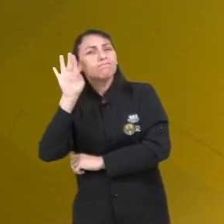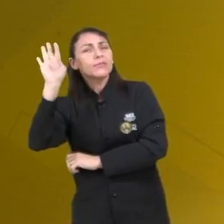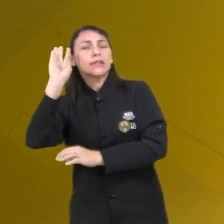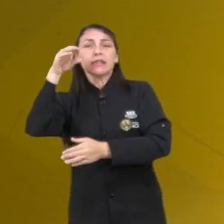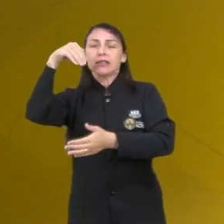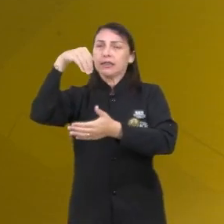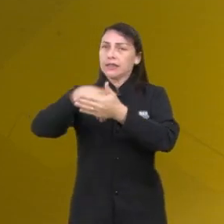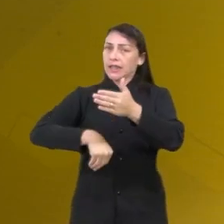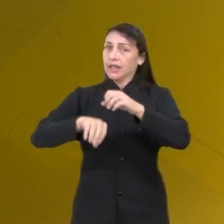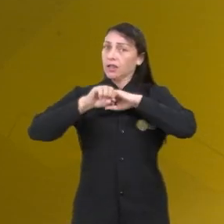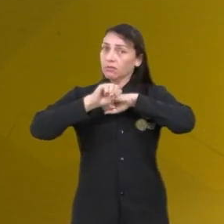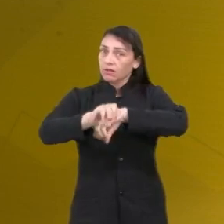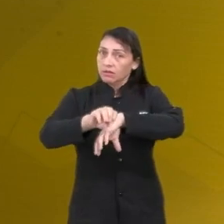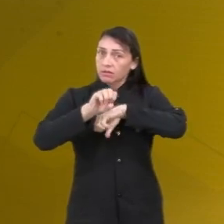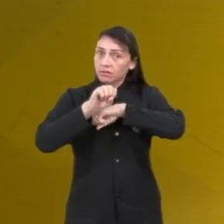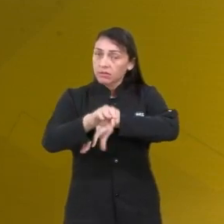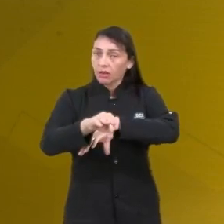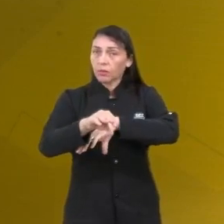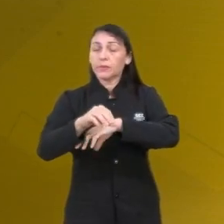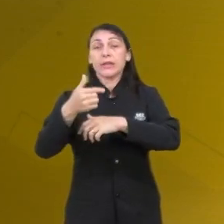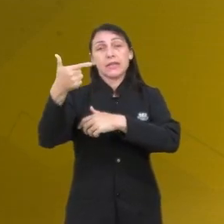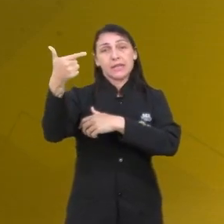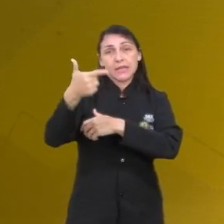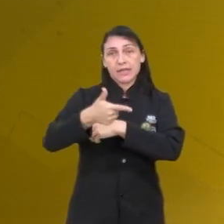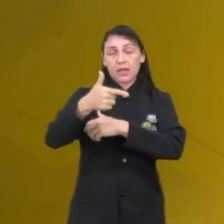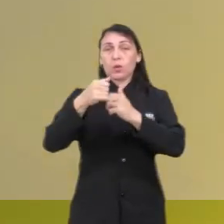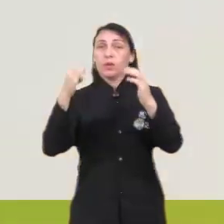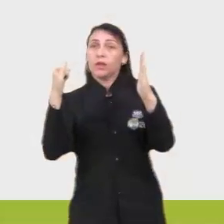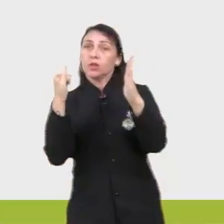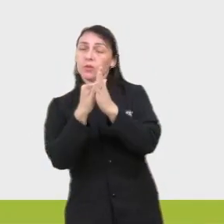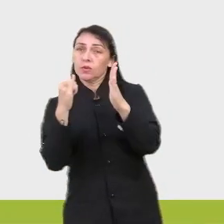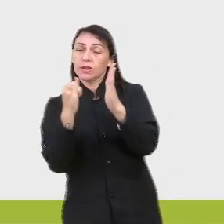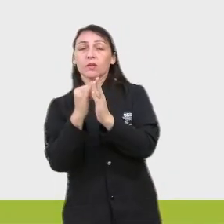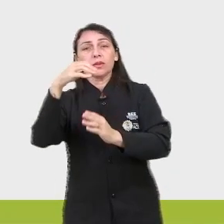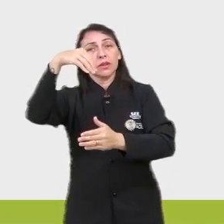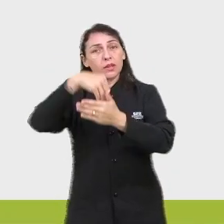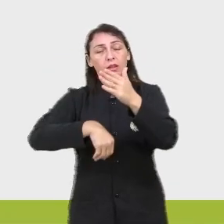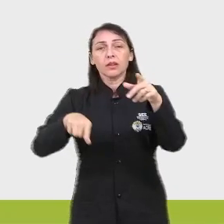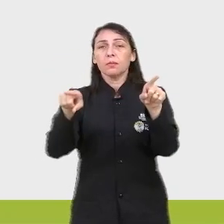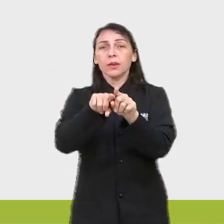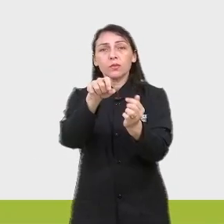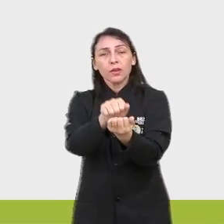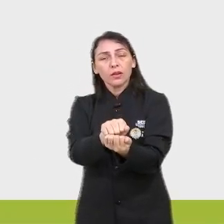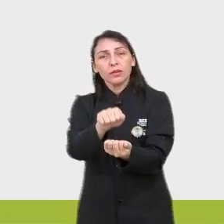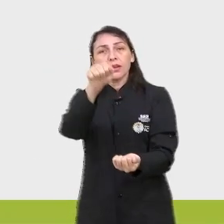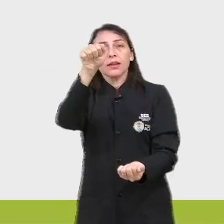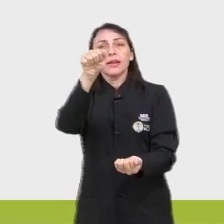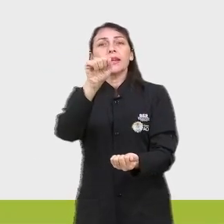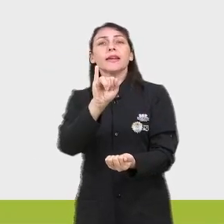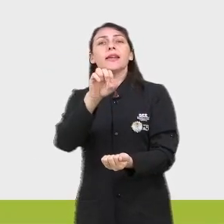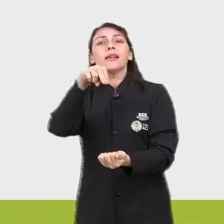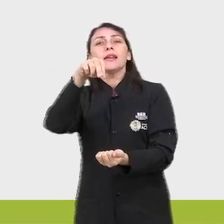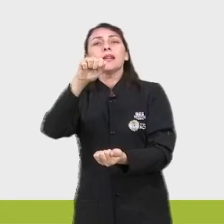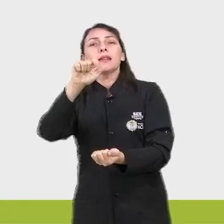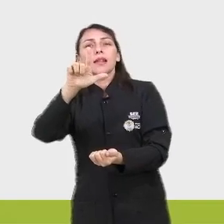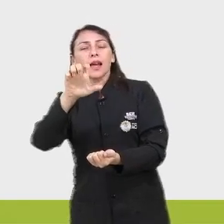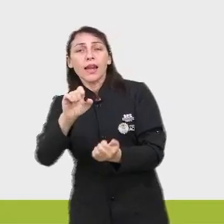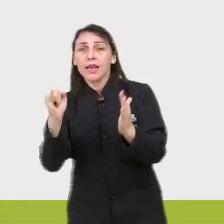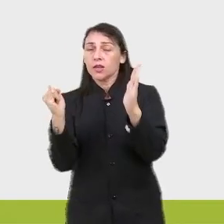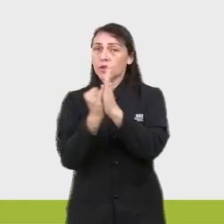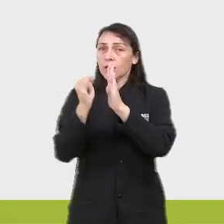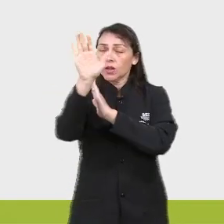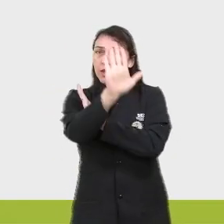de um aspecto educacional. Segunda instituição que está aqui dentro dessa questão, INALI,